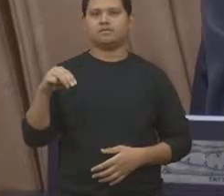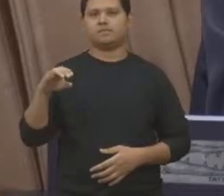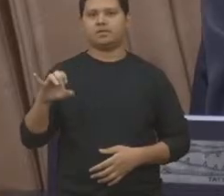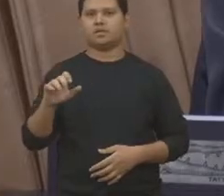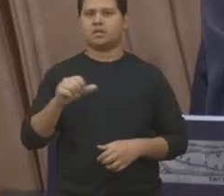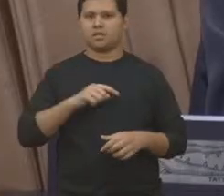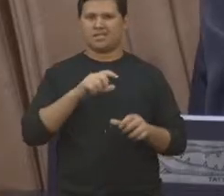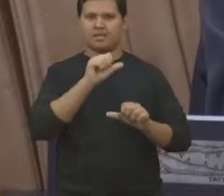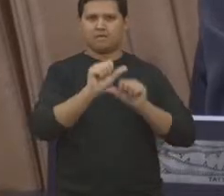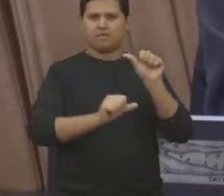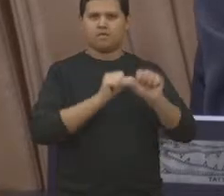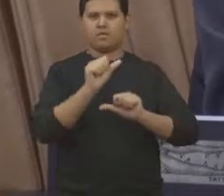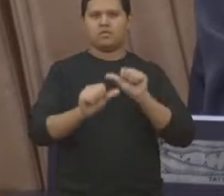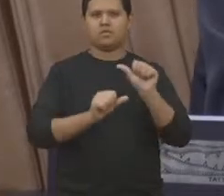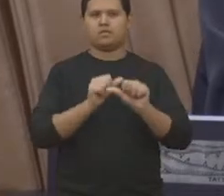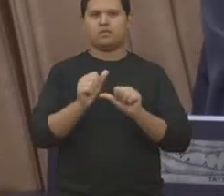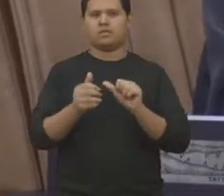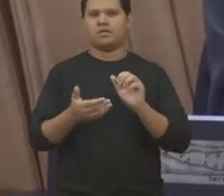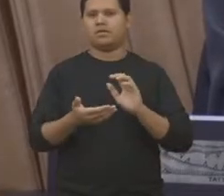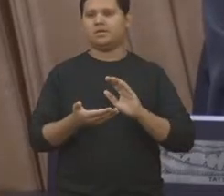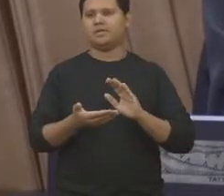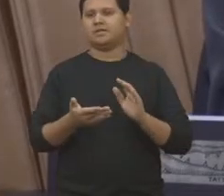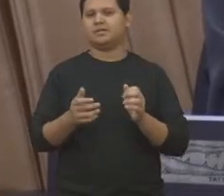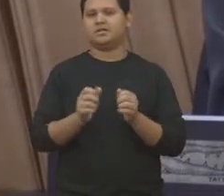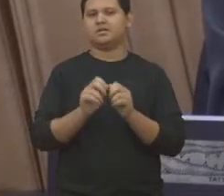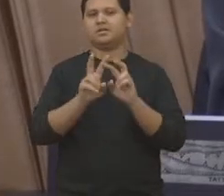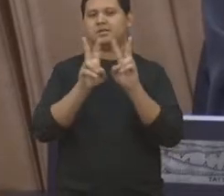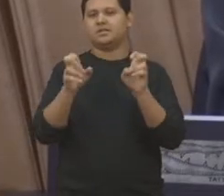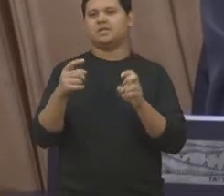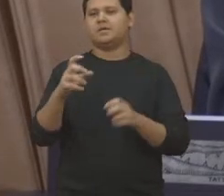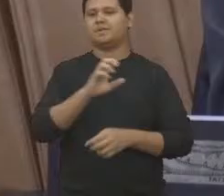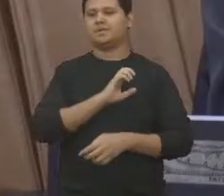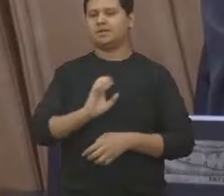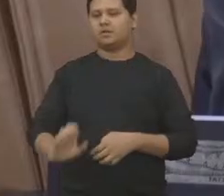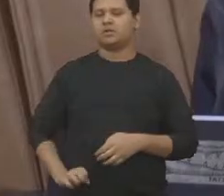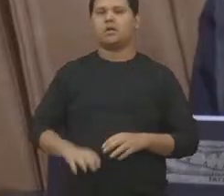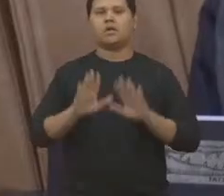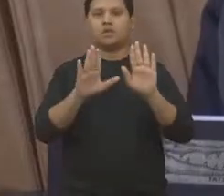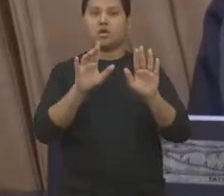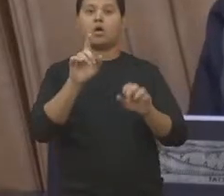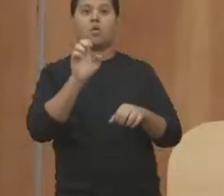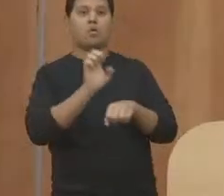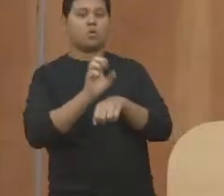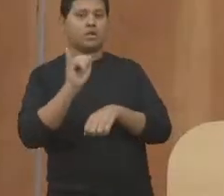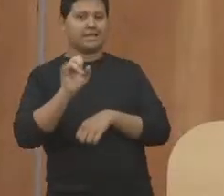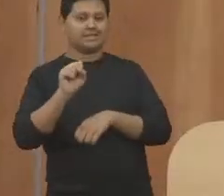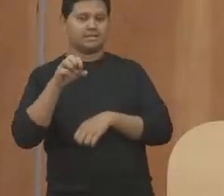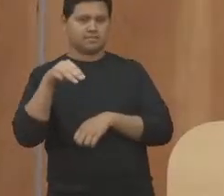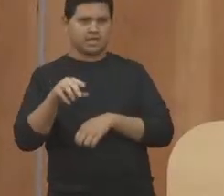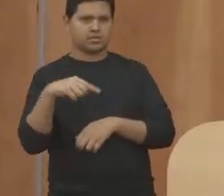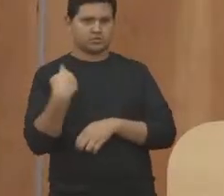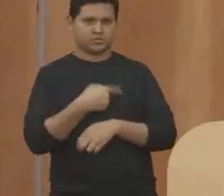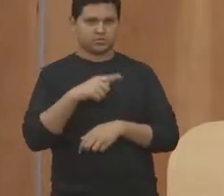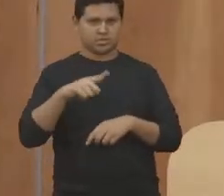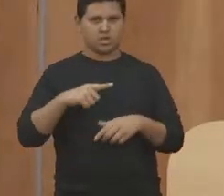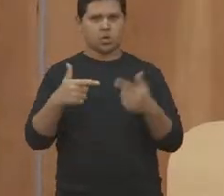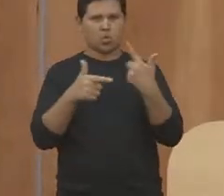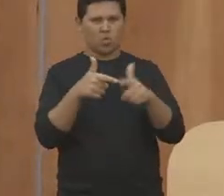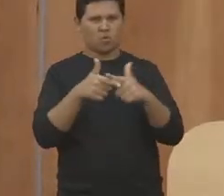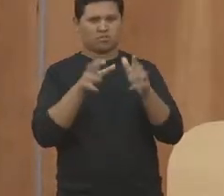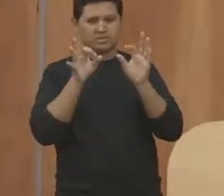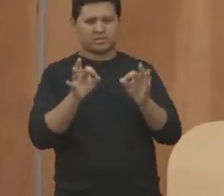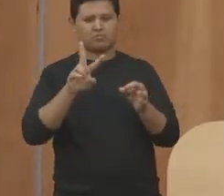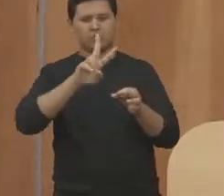alteração na forma que a gente apura para mandar os nossos inputs para o Estado? O ICMS, Gabriel, a gente tem um problema sério